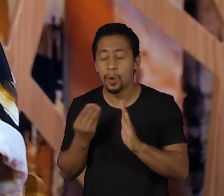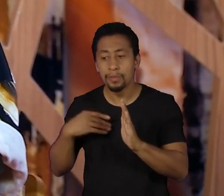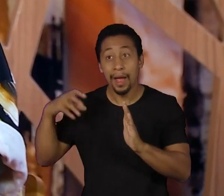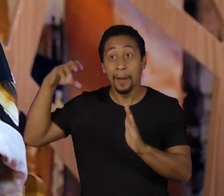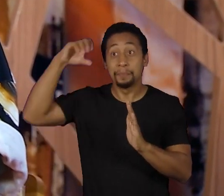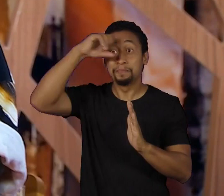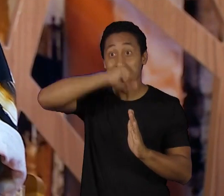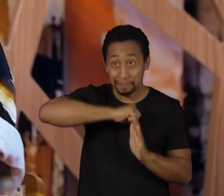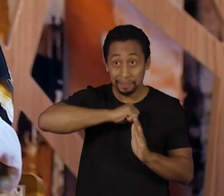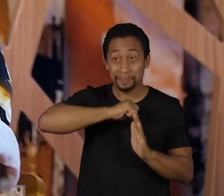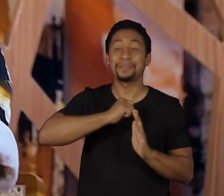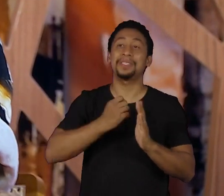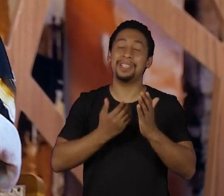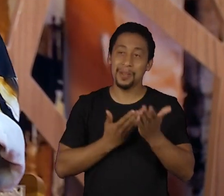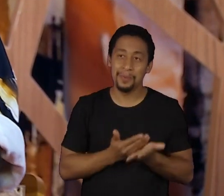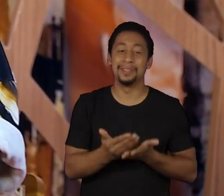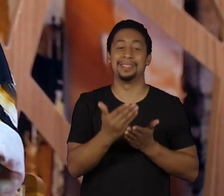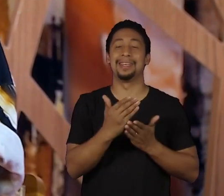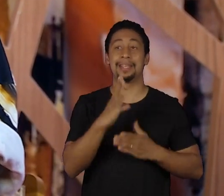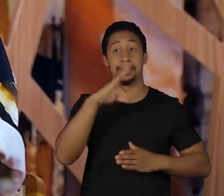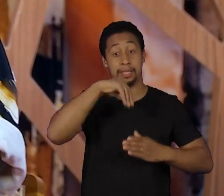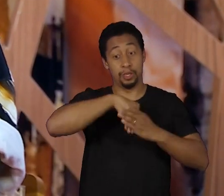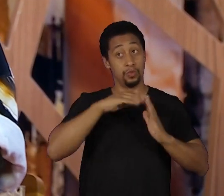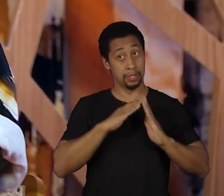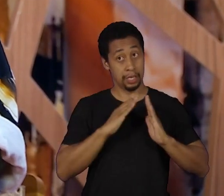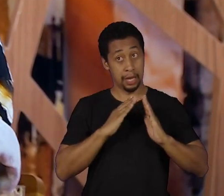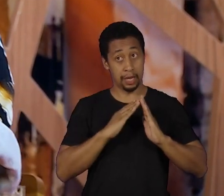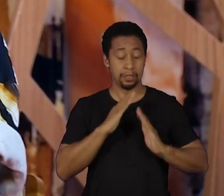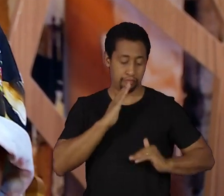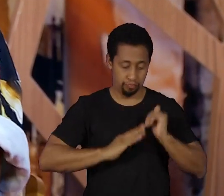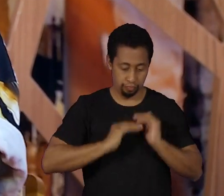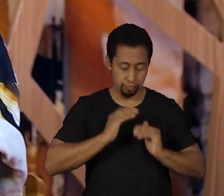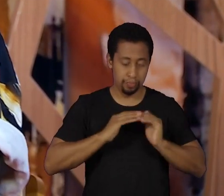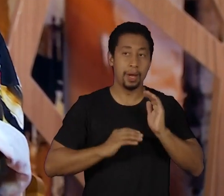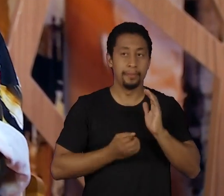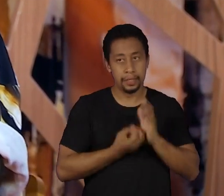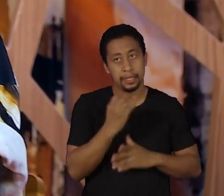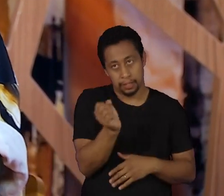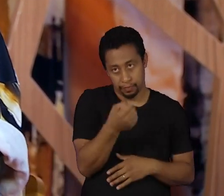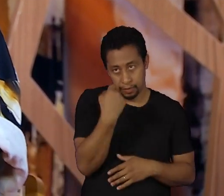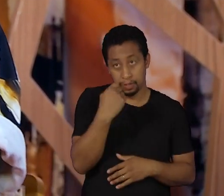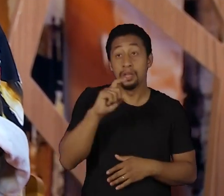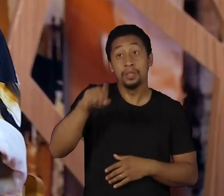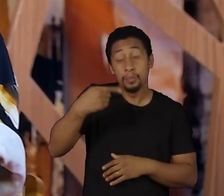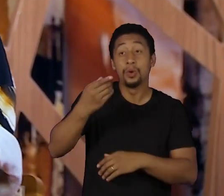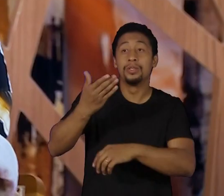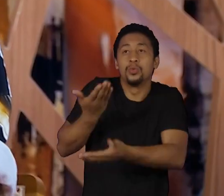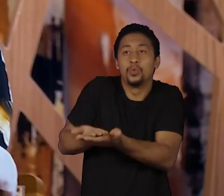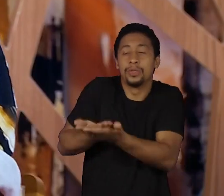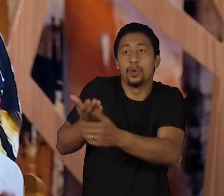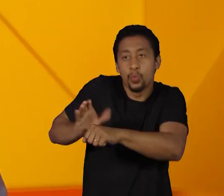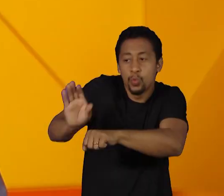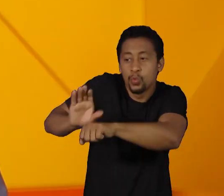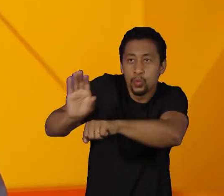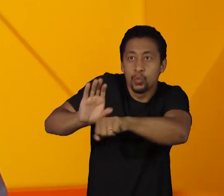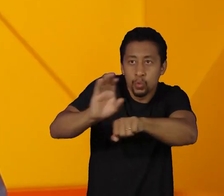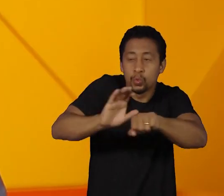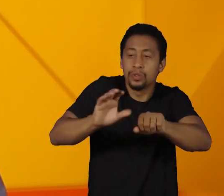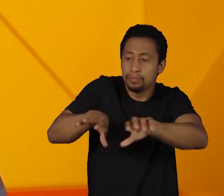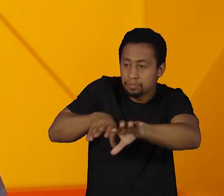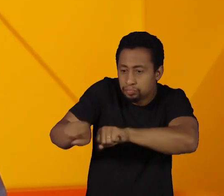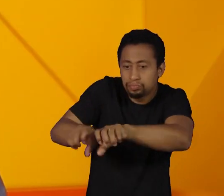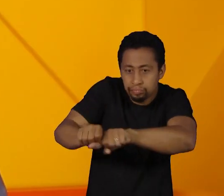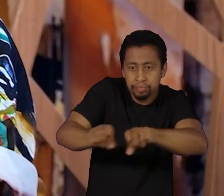casa. Depois fiz vários cursos de sommelier, de cerveja, e criei a minha cerveja, que chama o